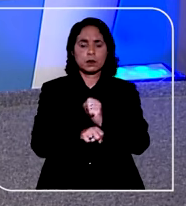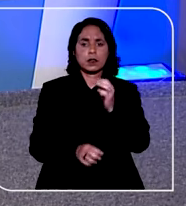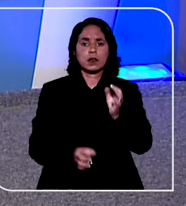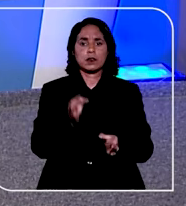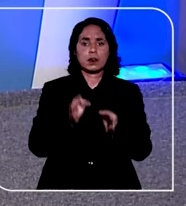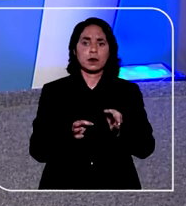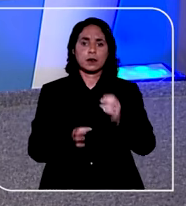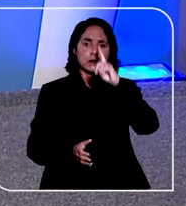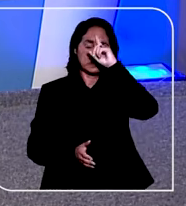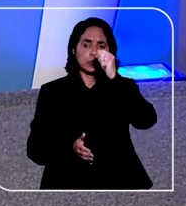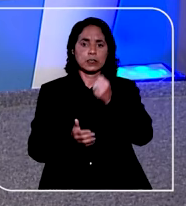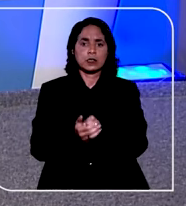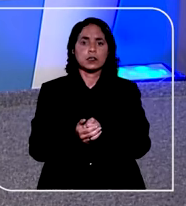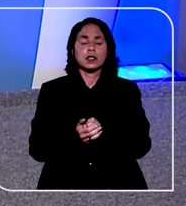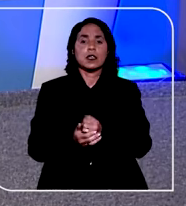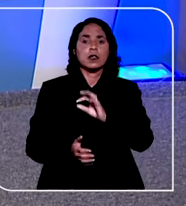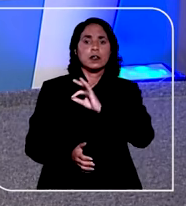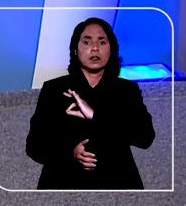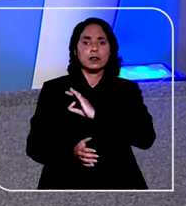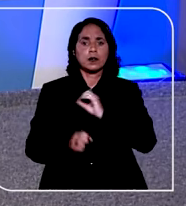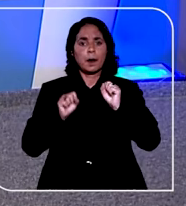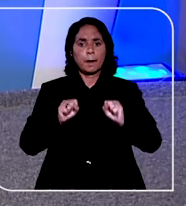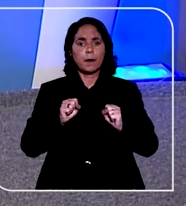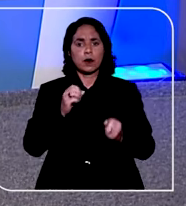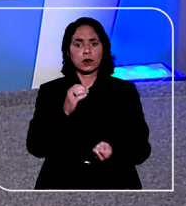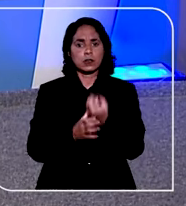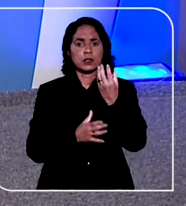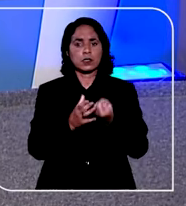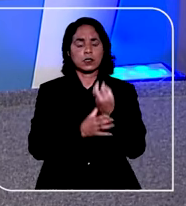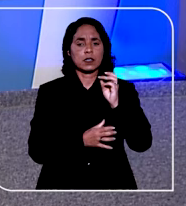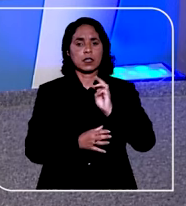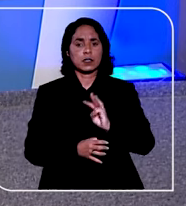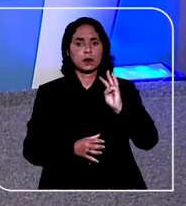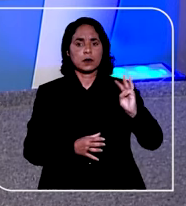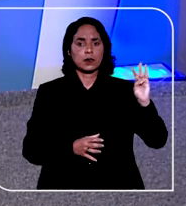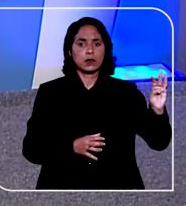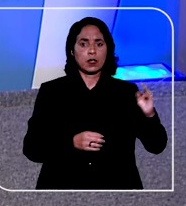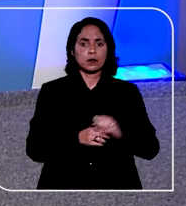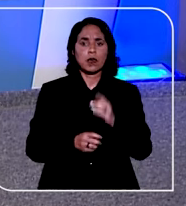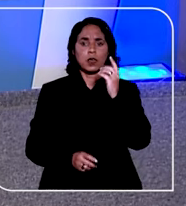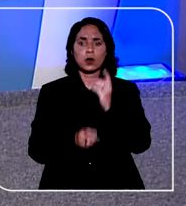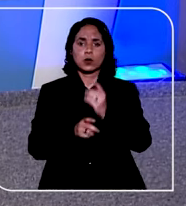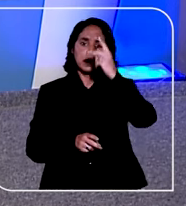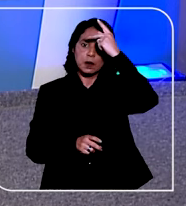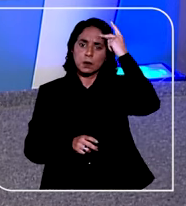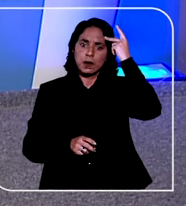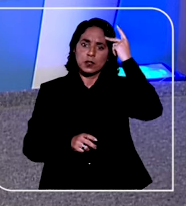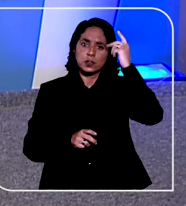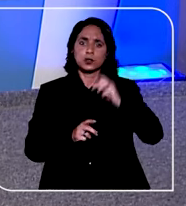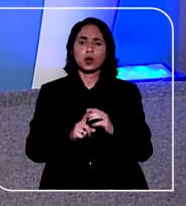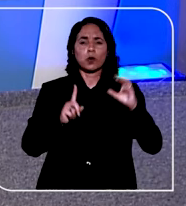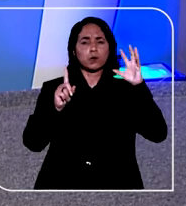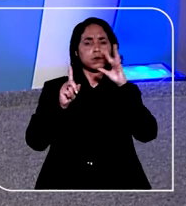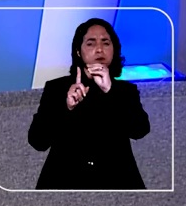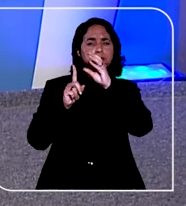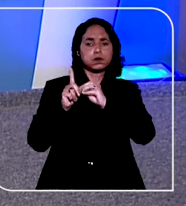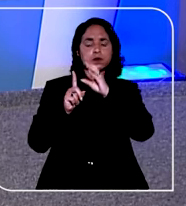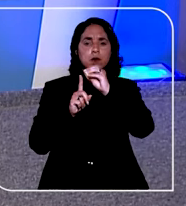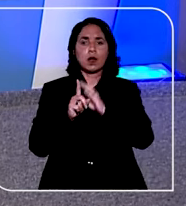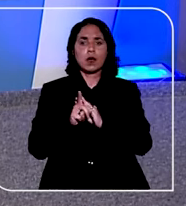polícia pode criar site para identificar envolvidos com pornografia infantil somente